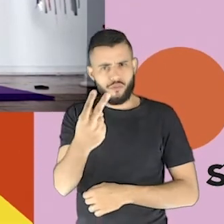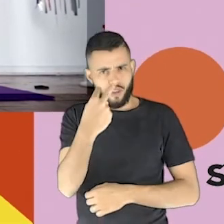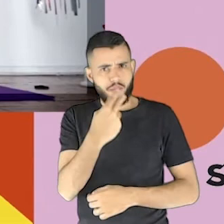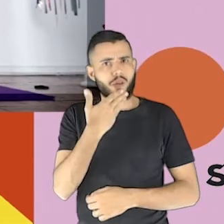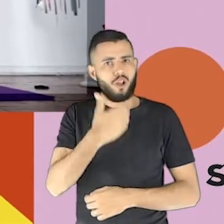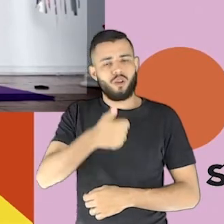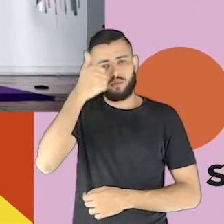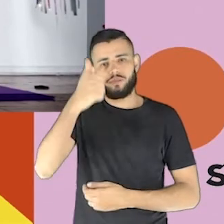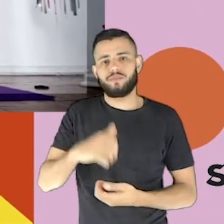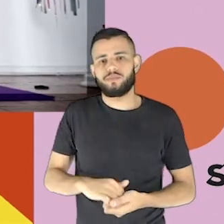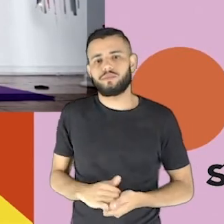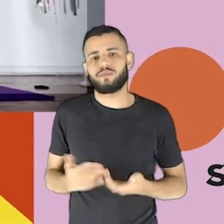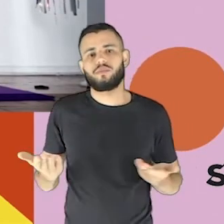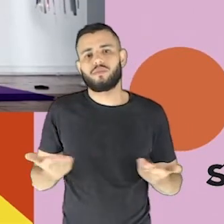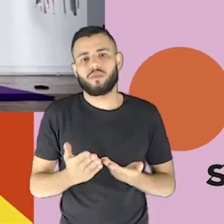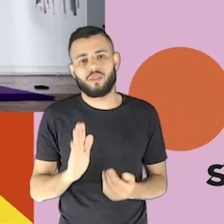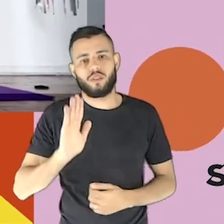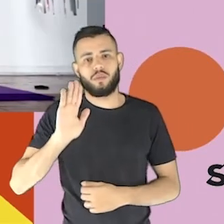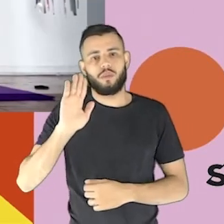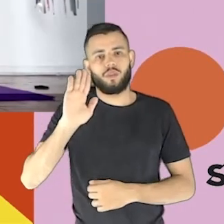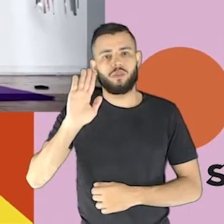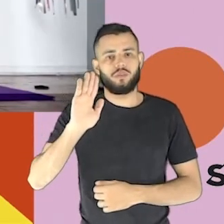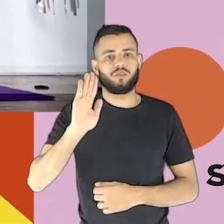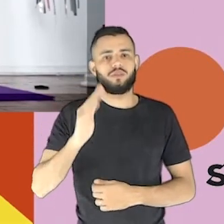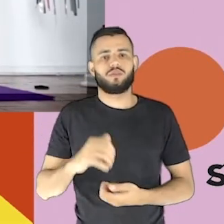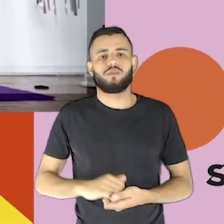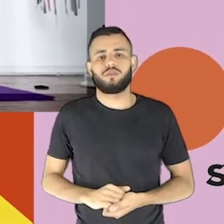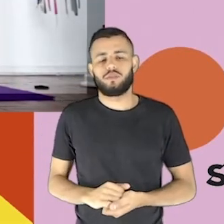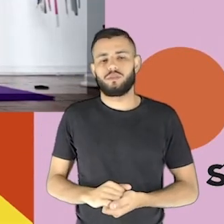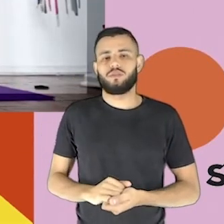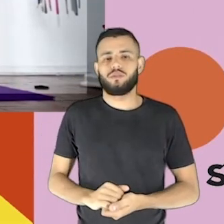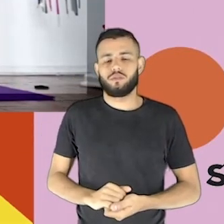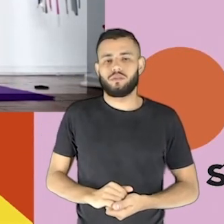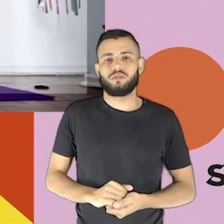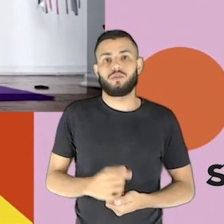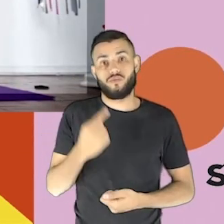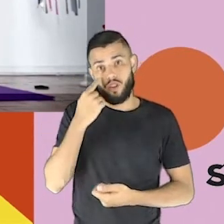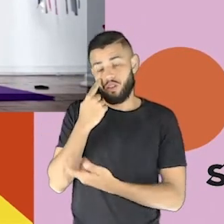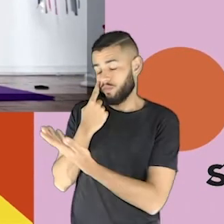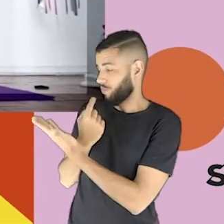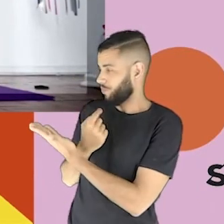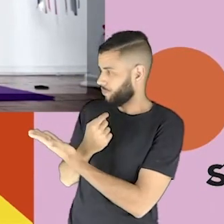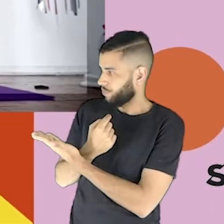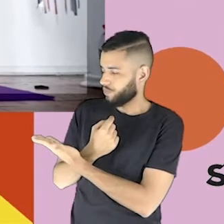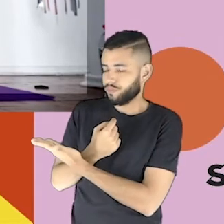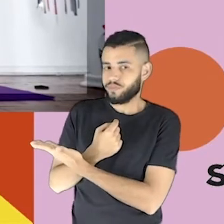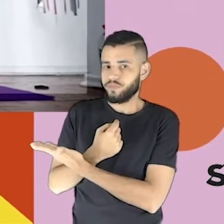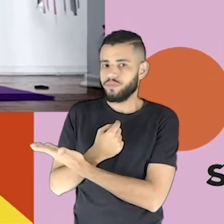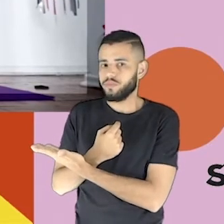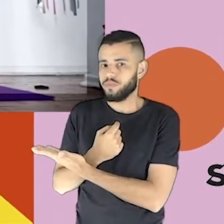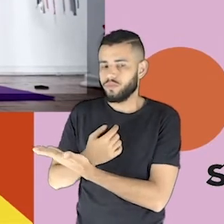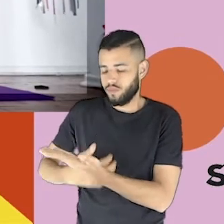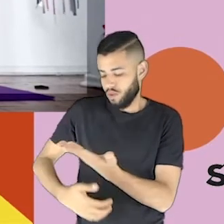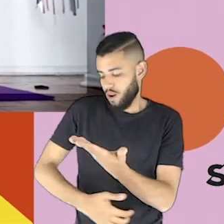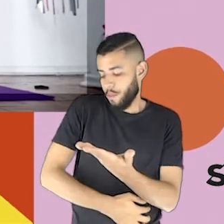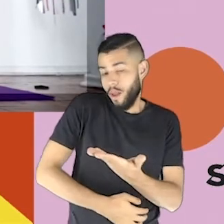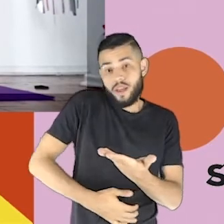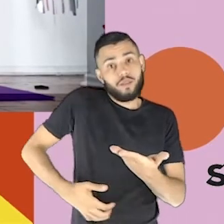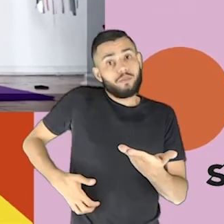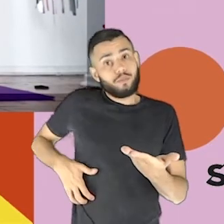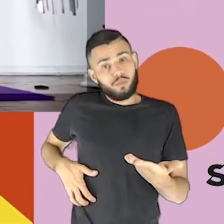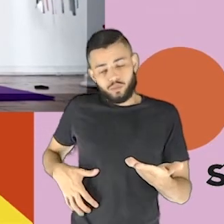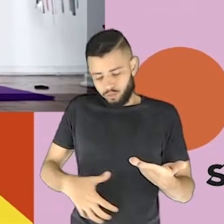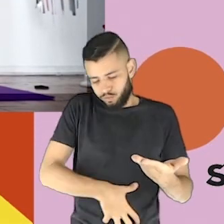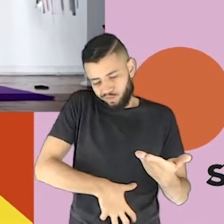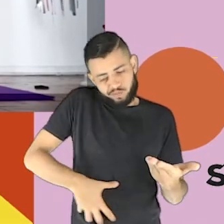E aí vamos lá, a minha mão direita apoia aqui ao lado do pé direito. Eu puxo minha barriga, ó, pra eu